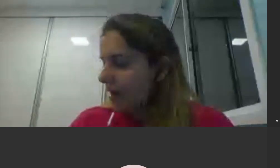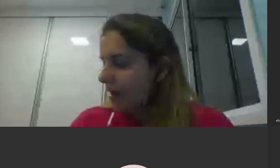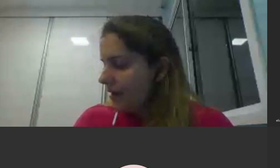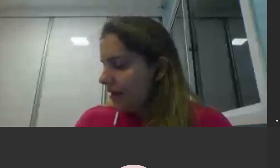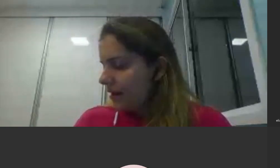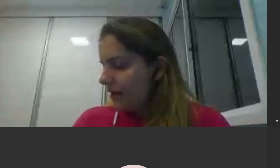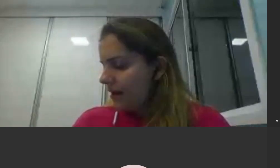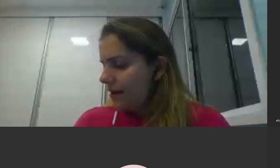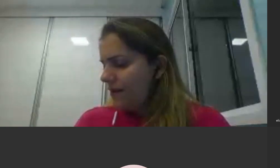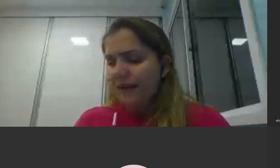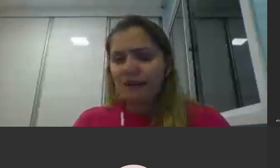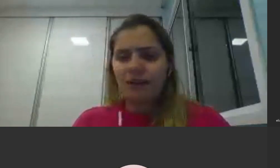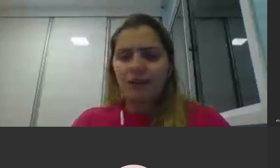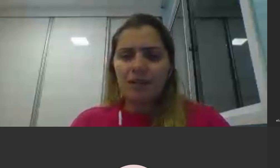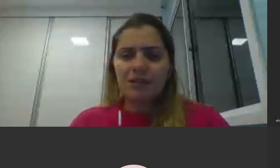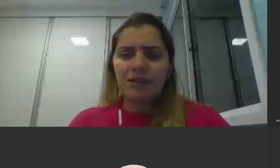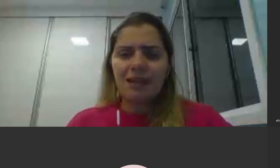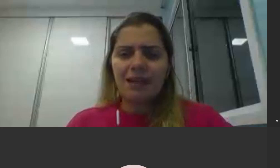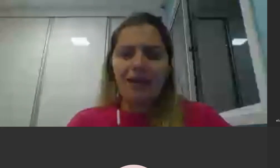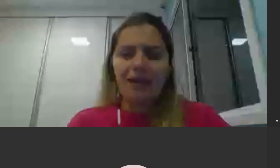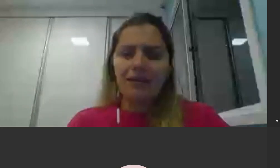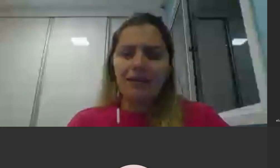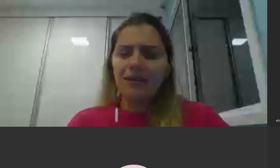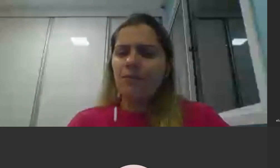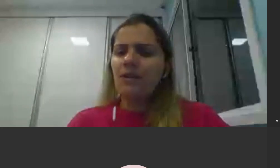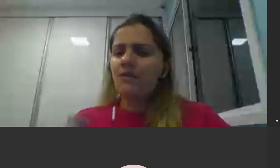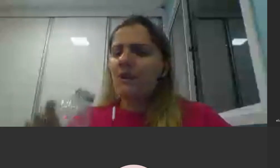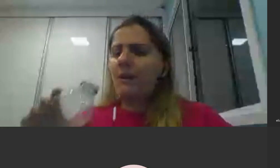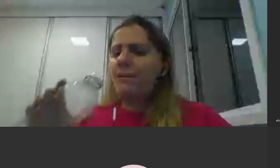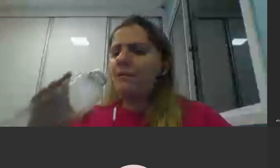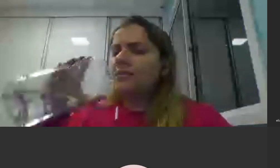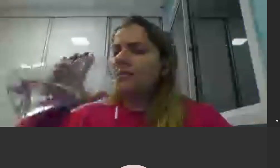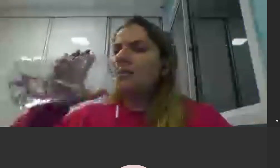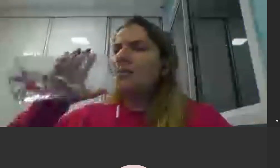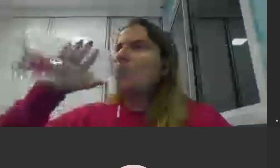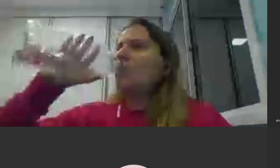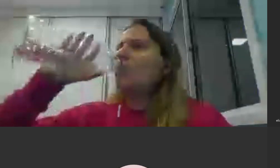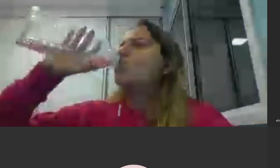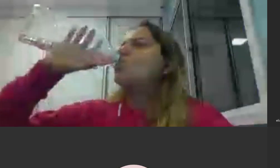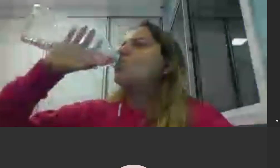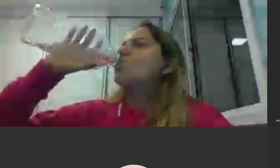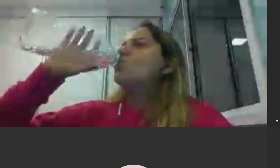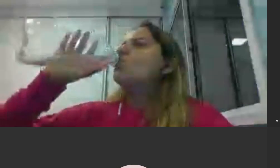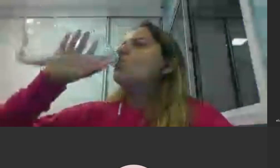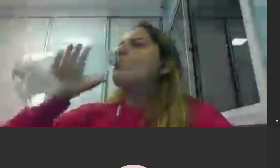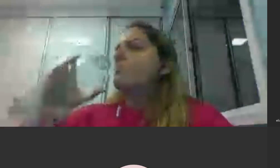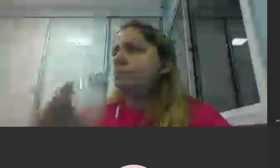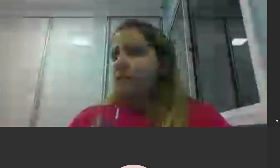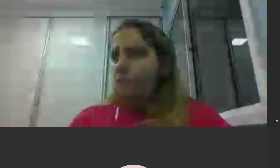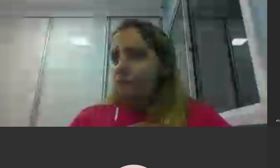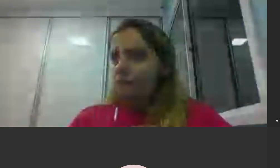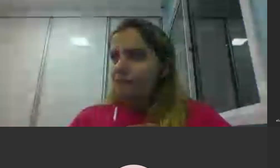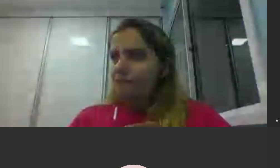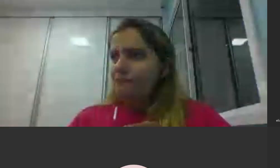ainda a avaliação, eu nem sei se está na data ainda disponível lá para vocês.